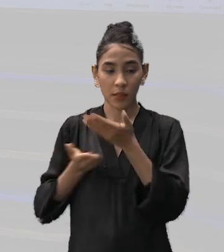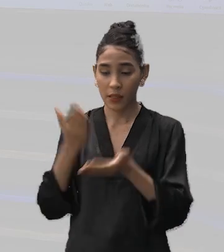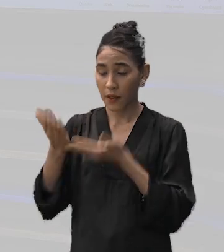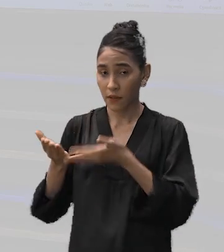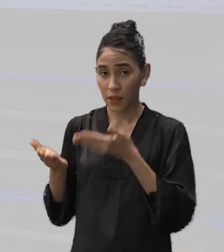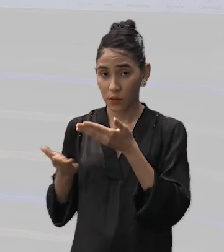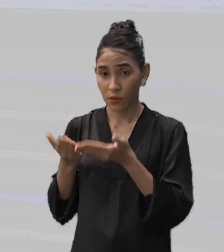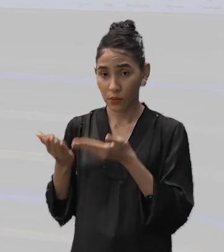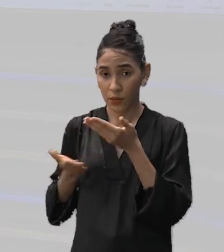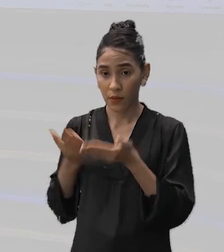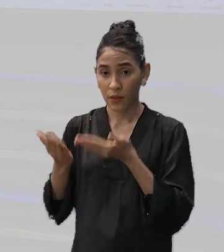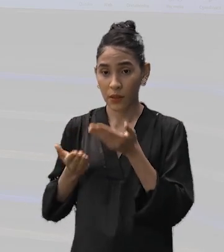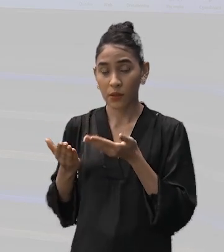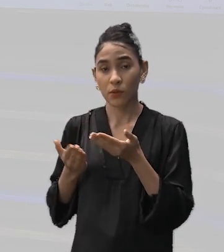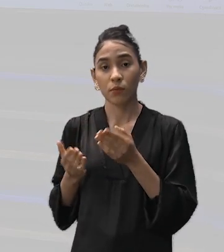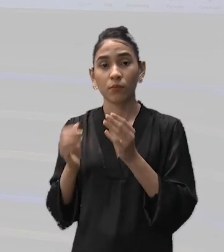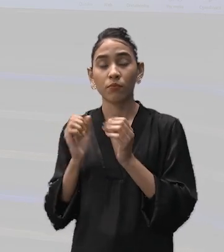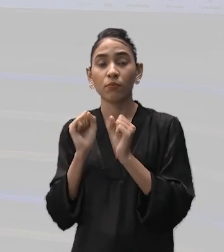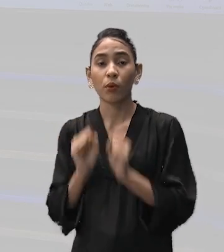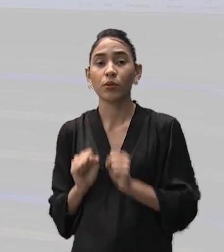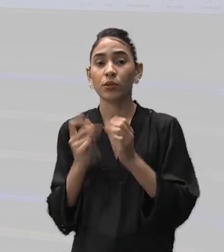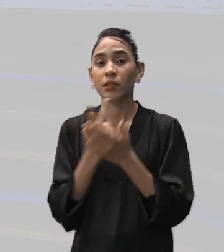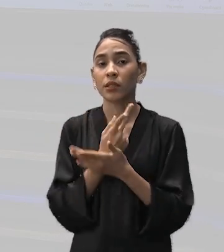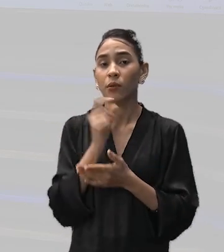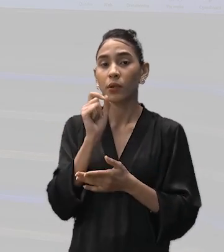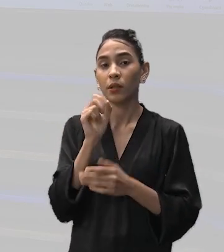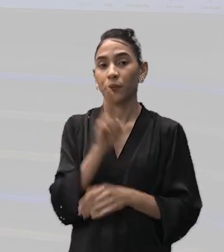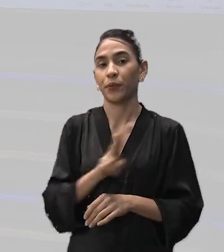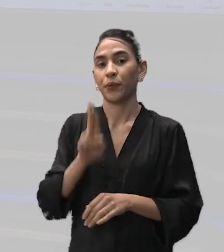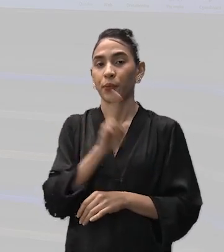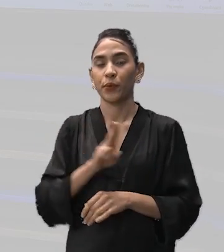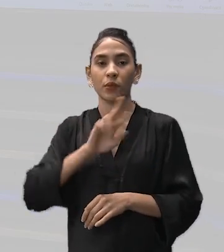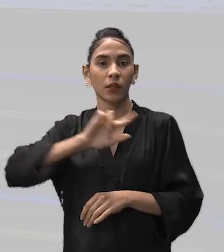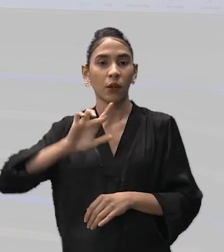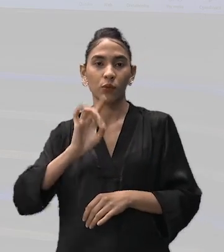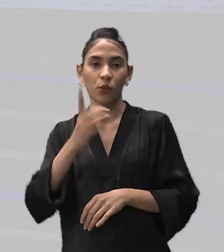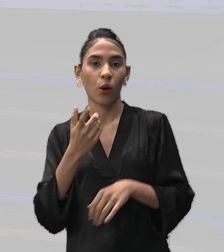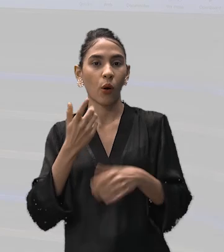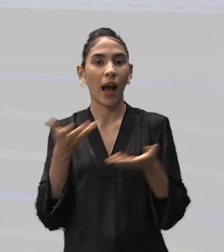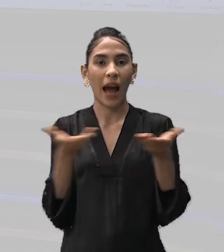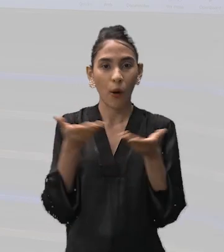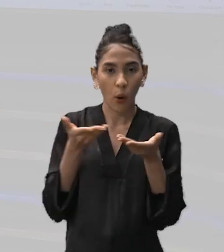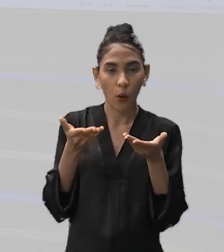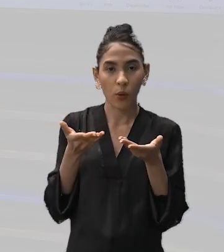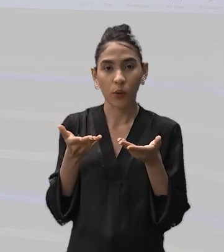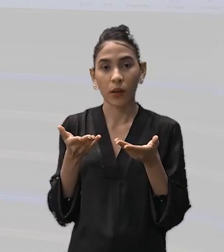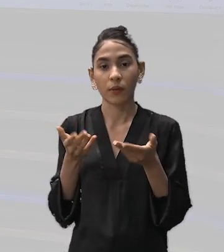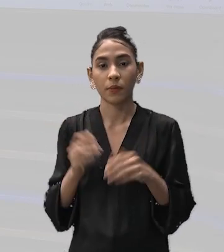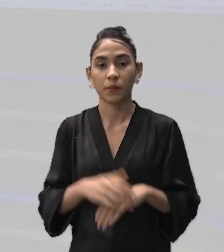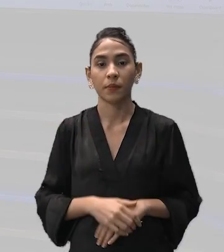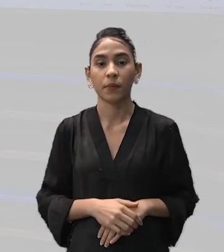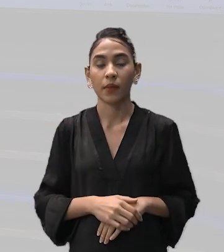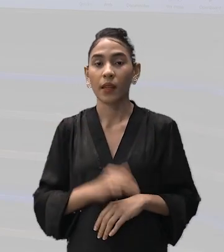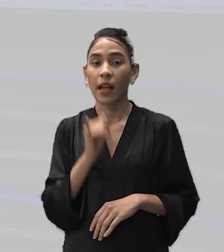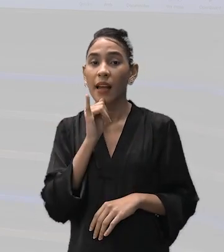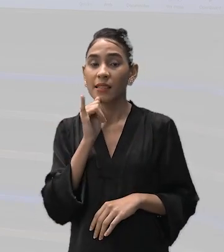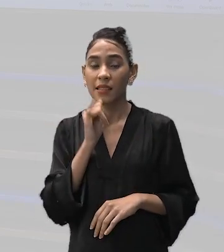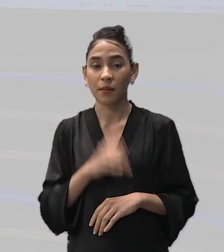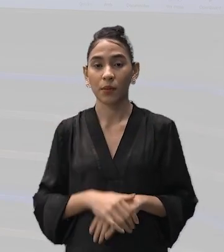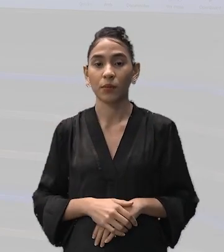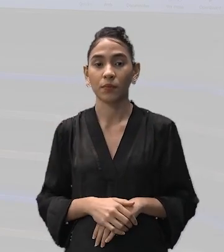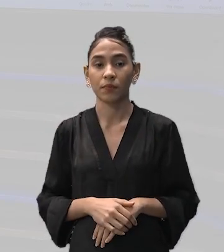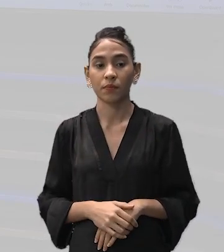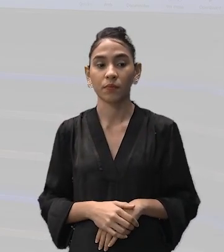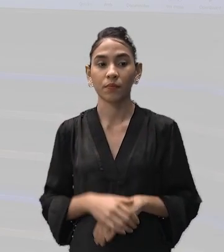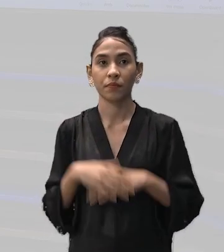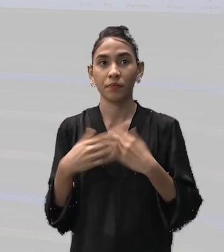em si, você vai, de repente, ter uma utilização não naquele momento. Então, vamos voltar aqui um pouco para o estudo, tá?